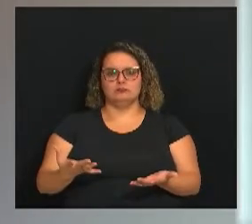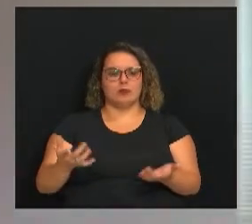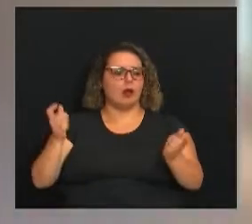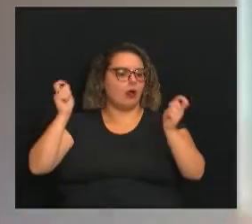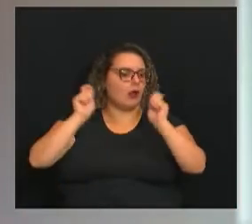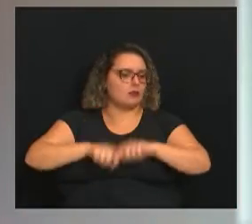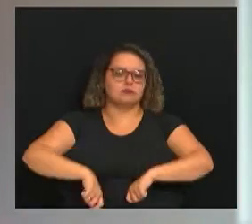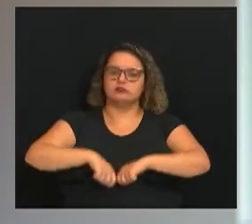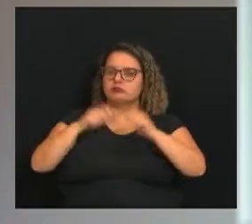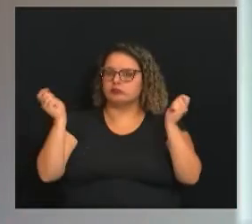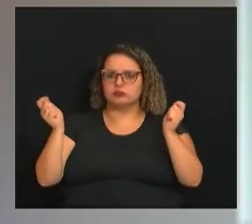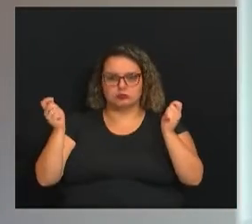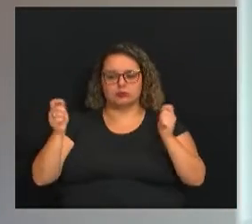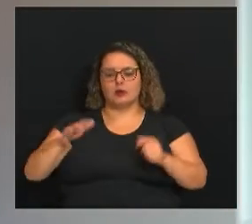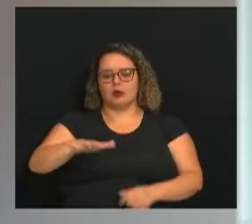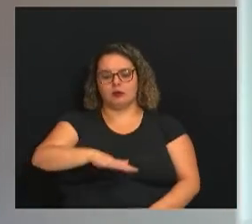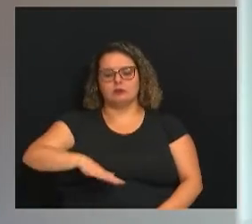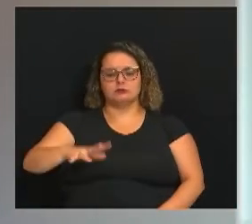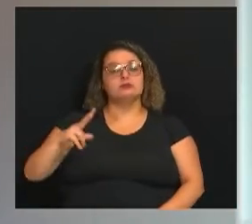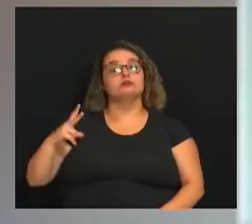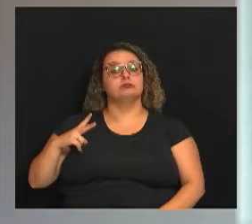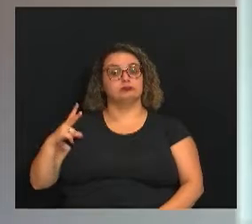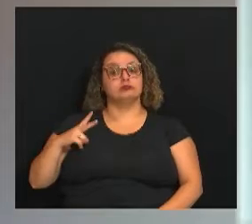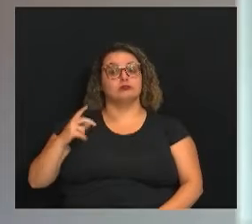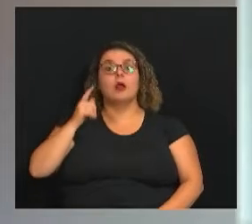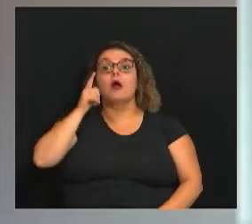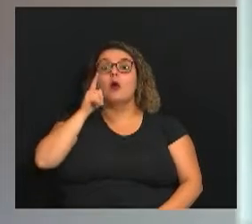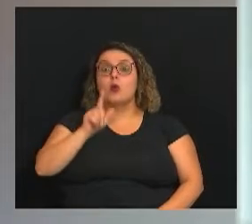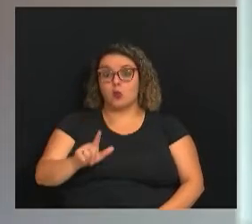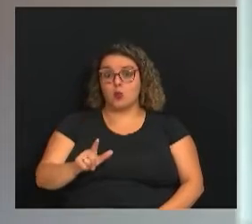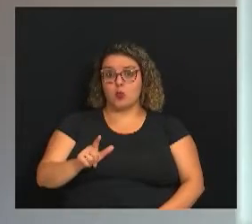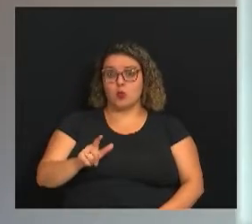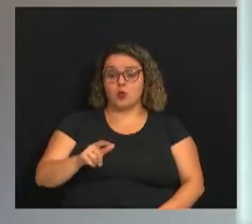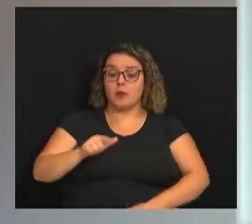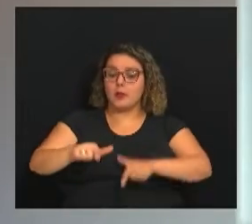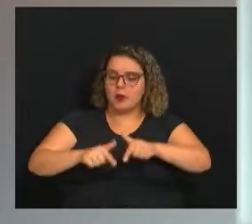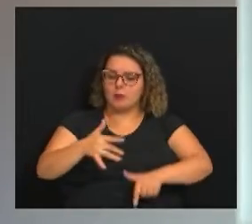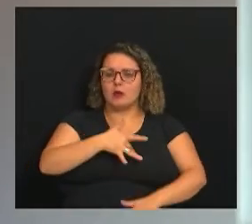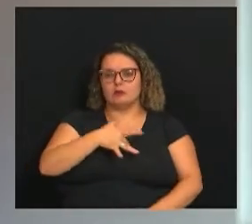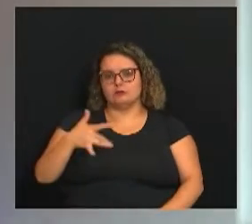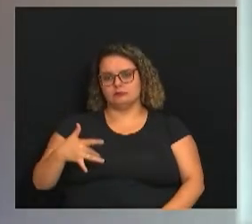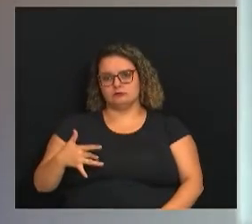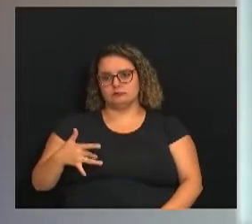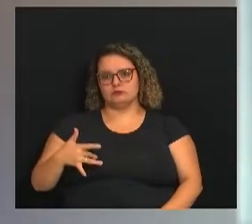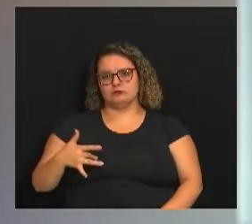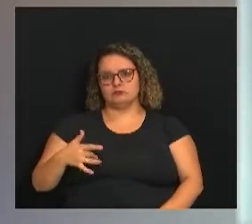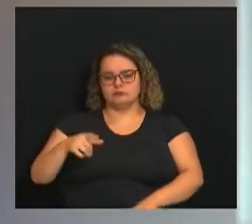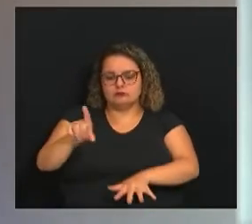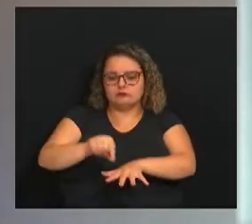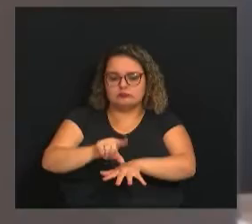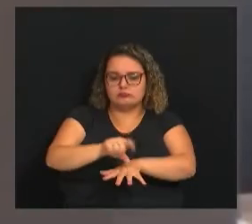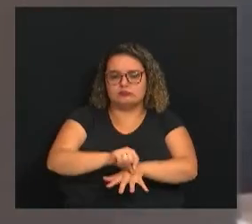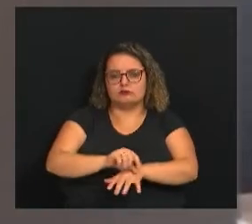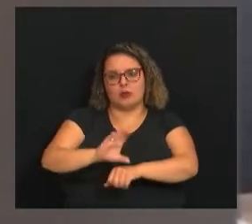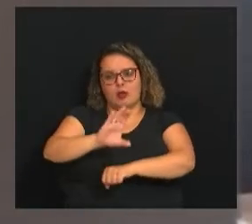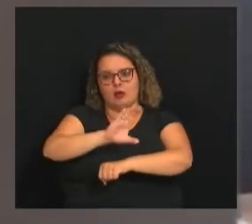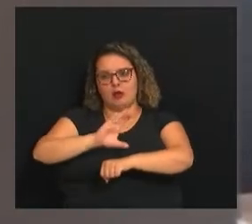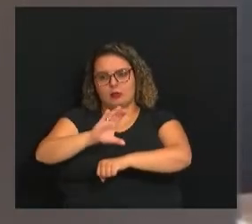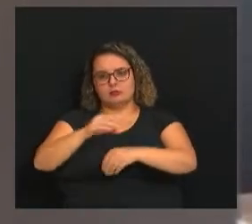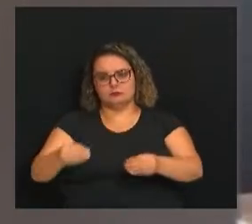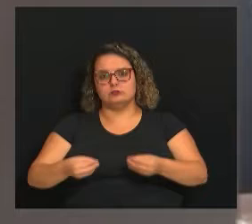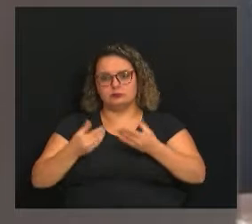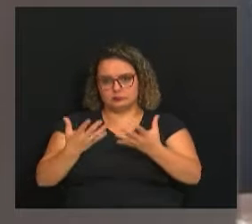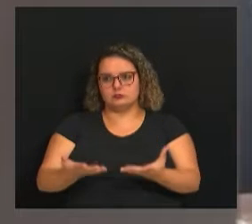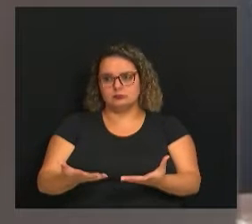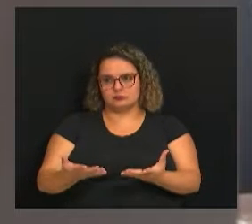que a iniciativa privada consiga operar a saúde com esses princípios e diretrizes que a Constituição traz. Na